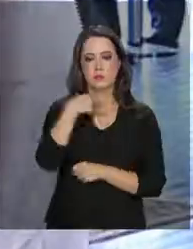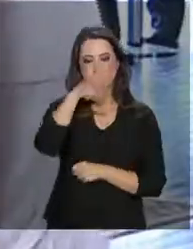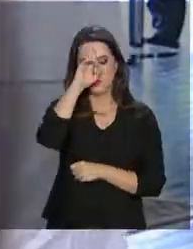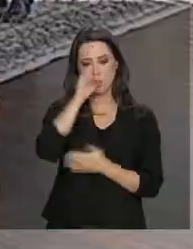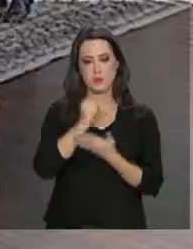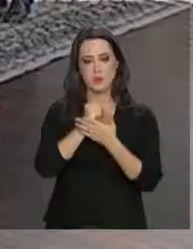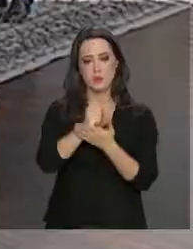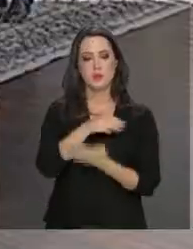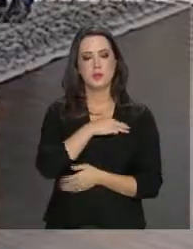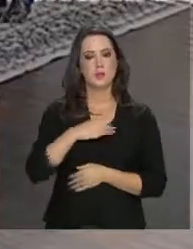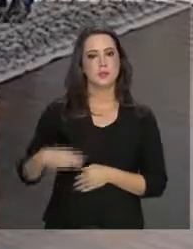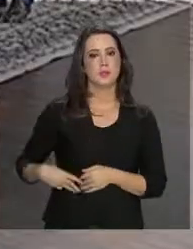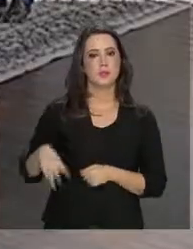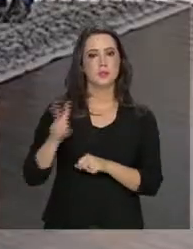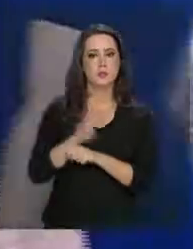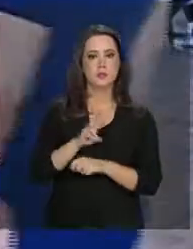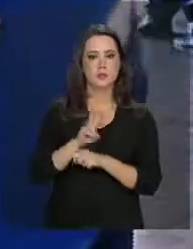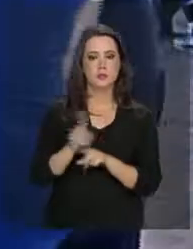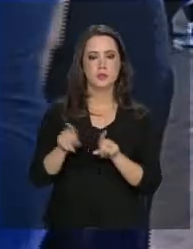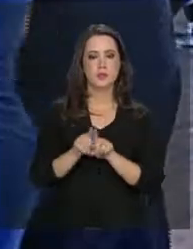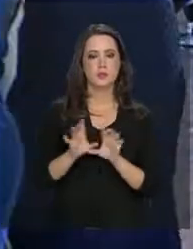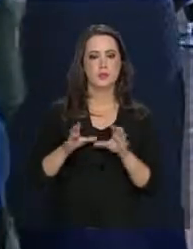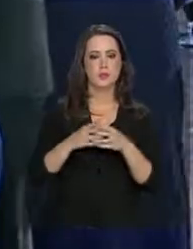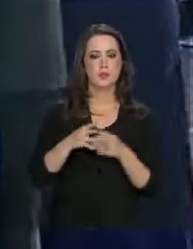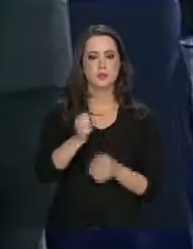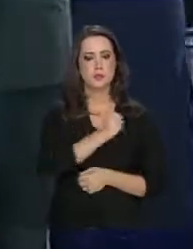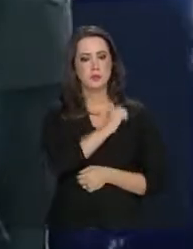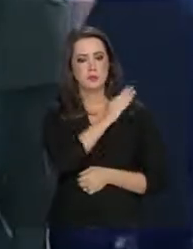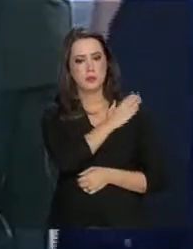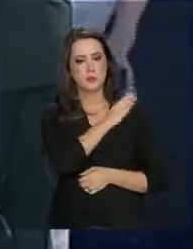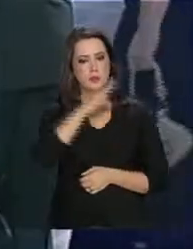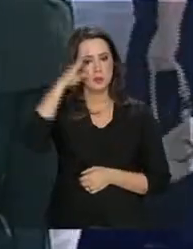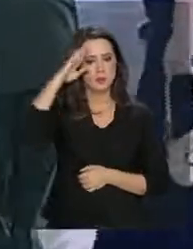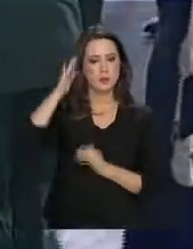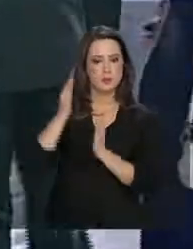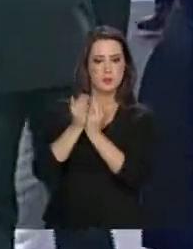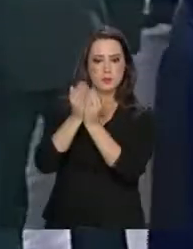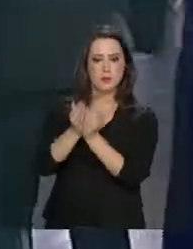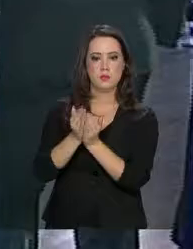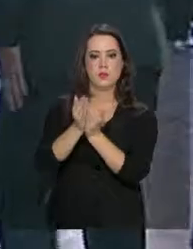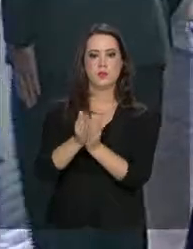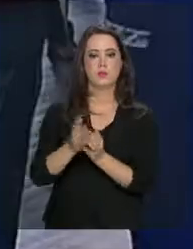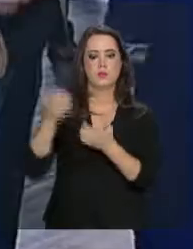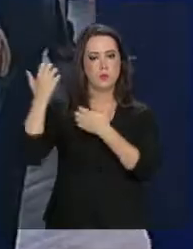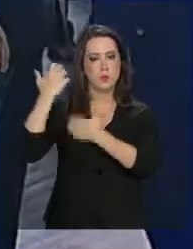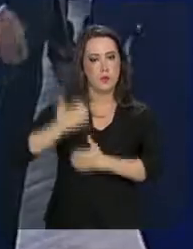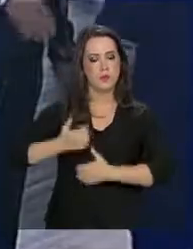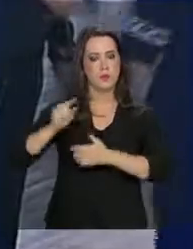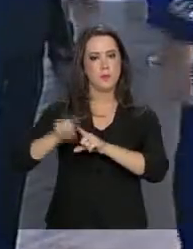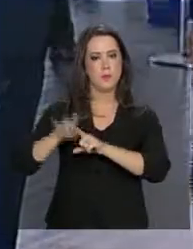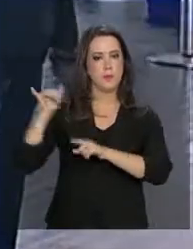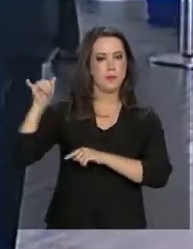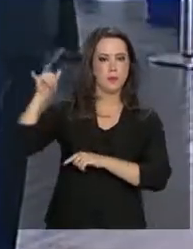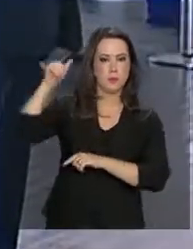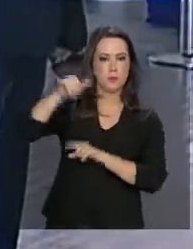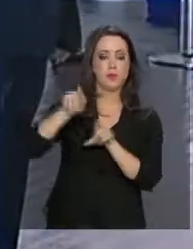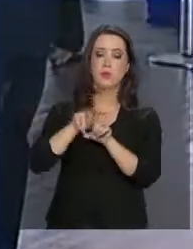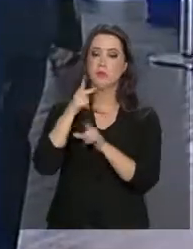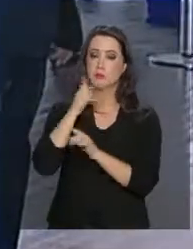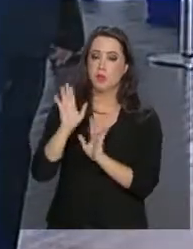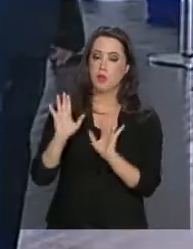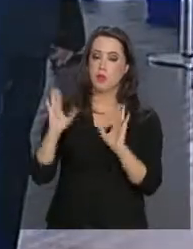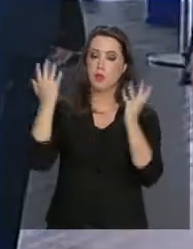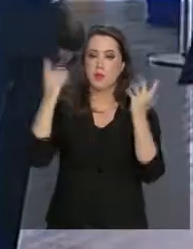pelo ministro da defesa e pelos comandantes da marinha do exército e da aeronáutica a confraternização